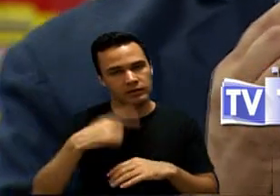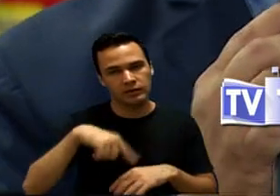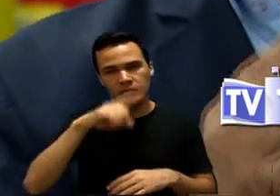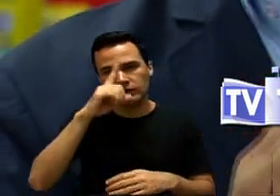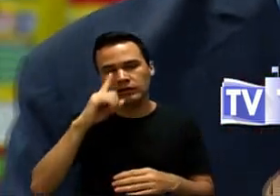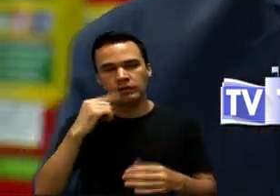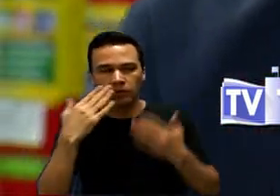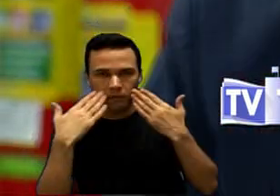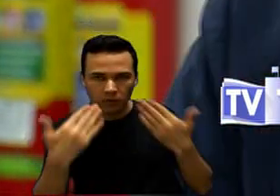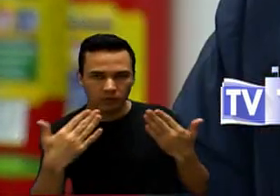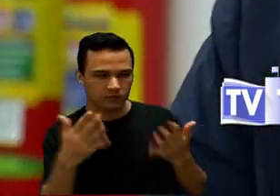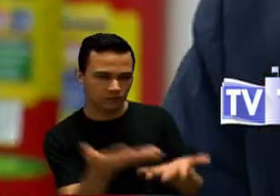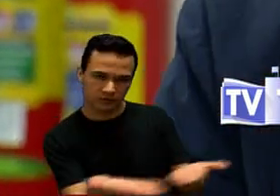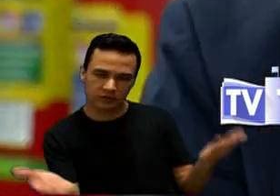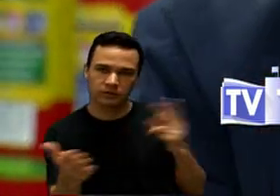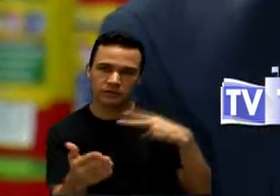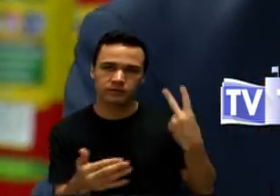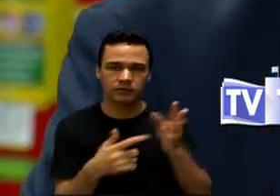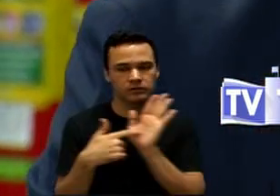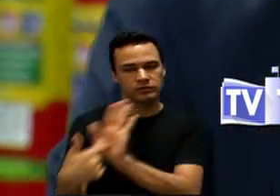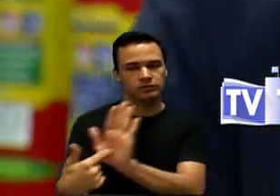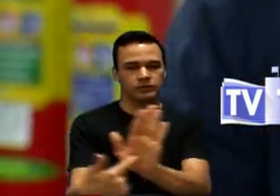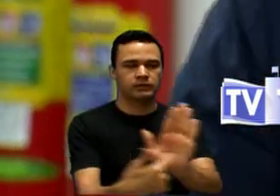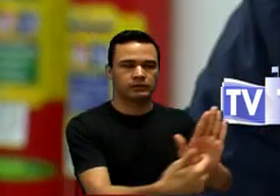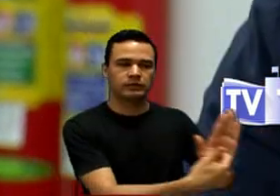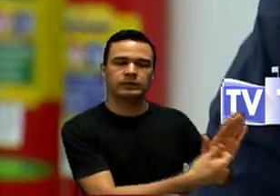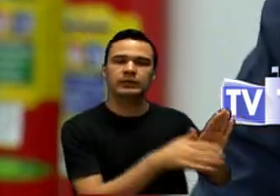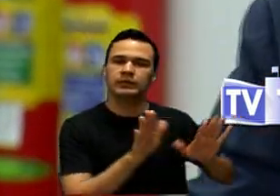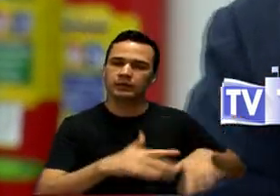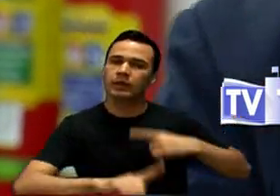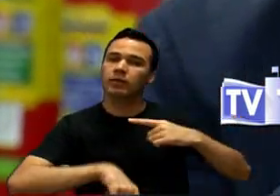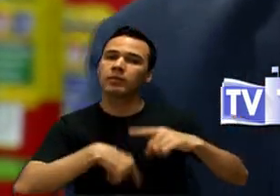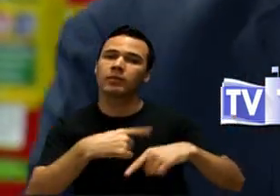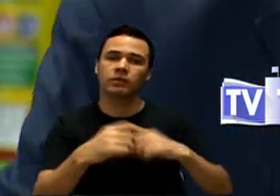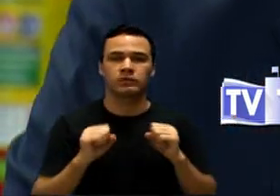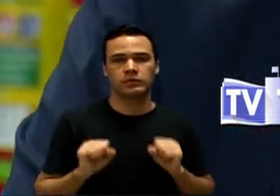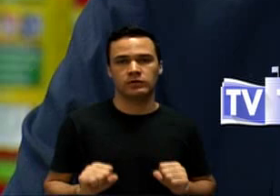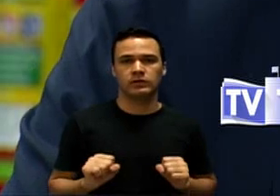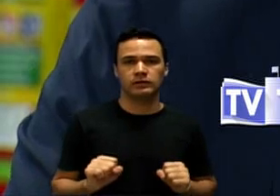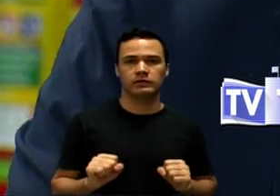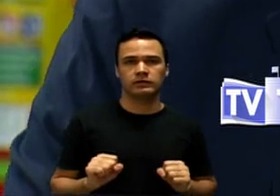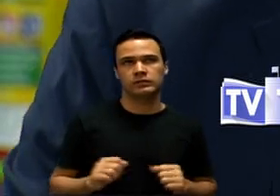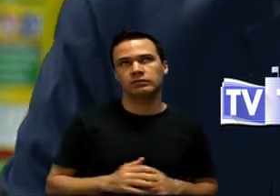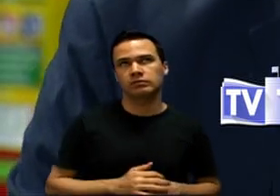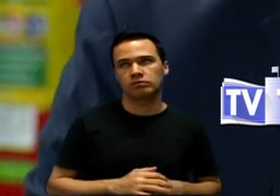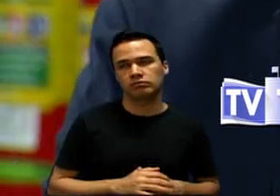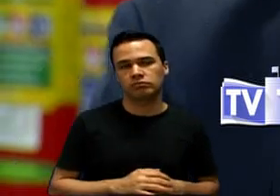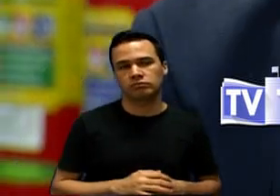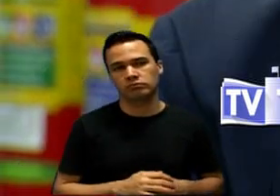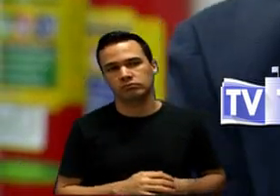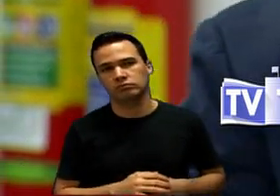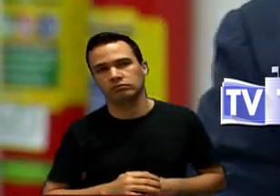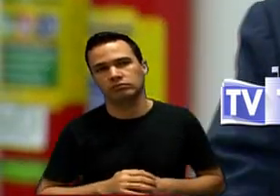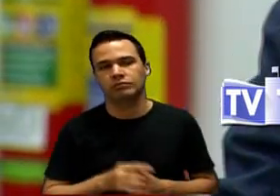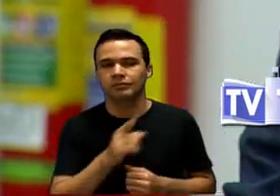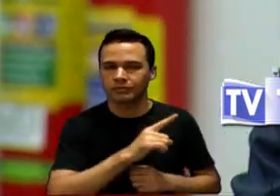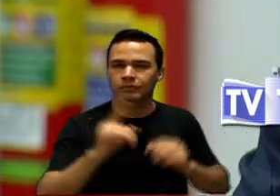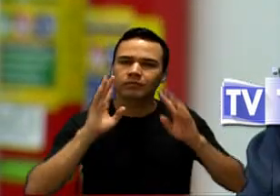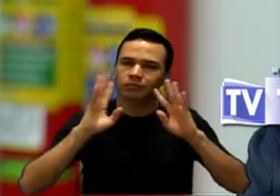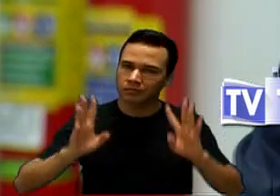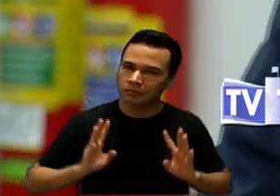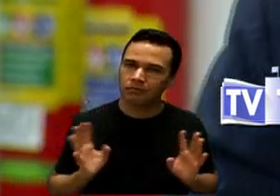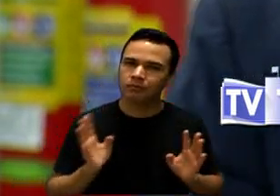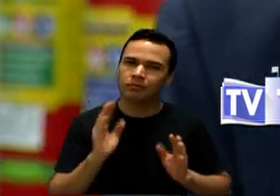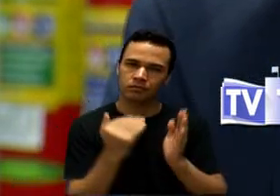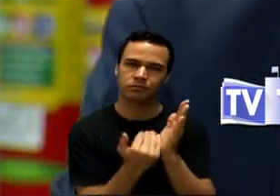seja apreciado pelos nossos amigos vereadores, para posteriormente receber aí, né, a atenção dos vereadores